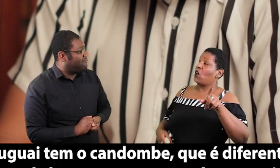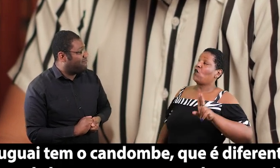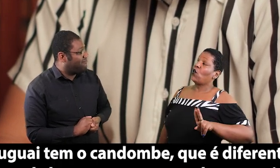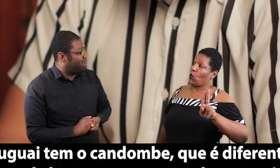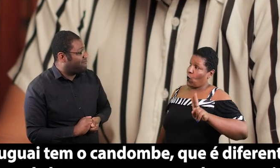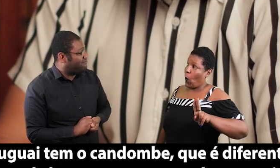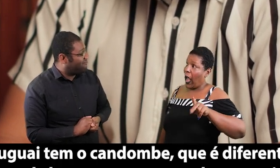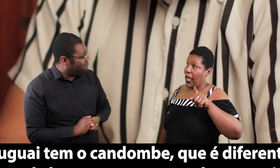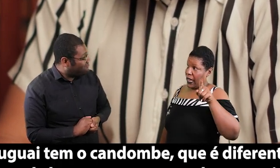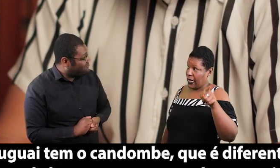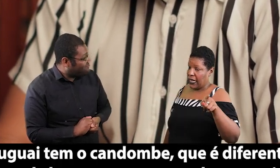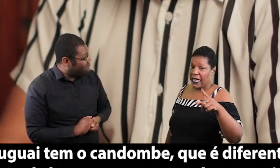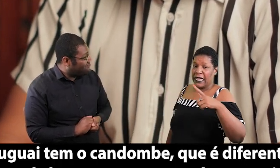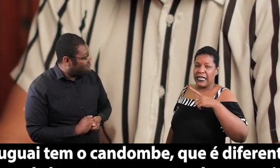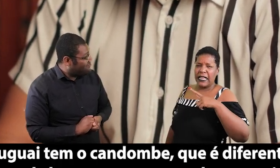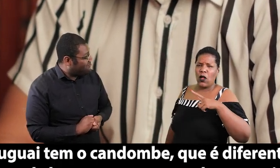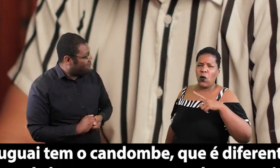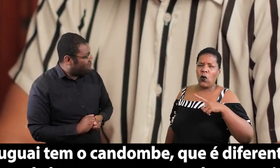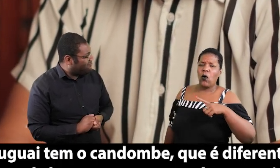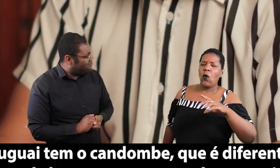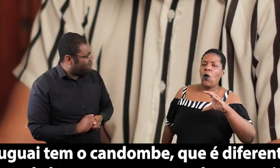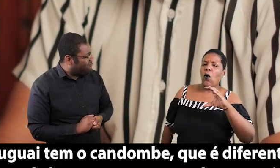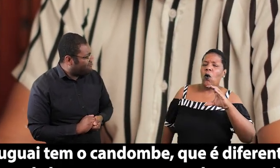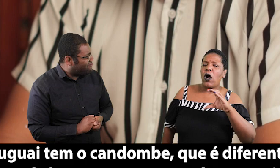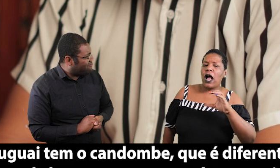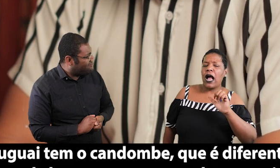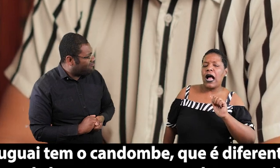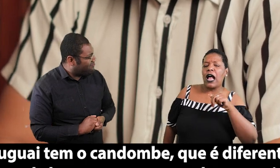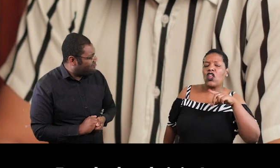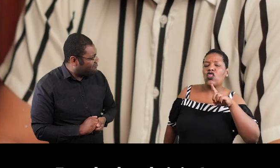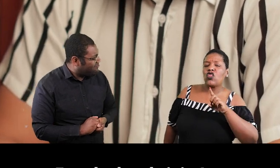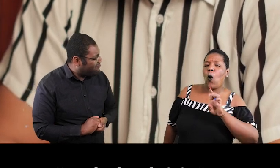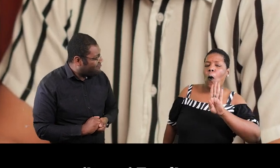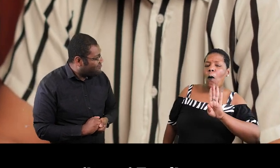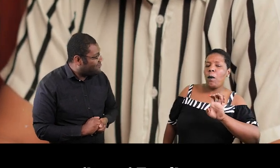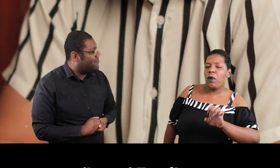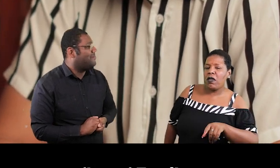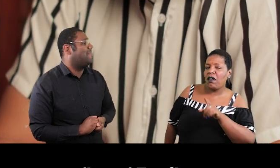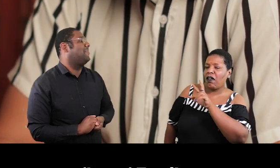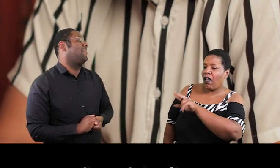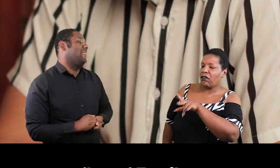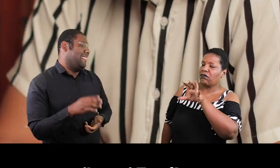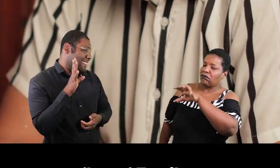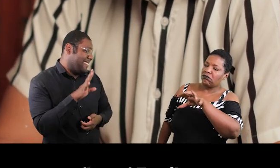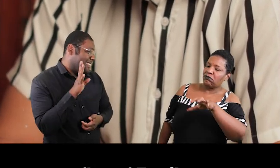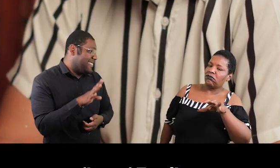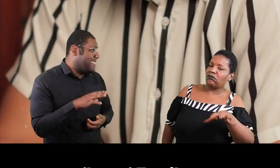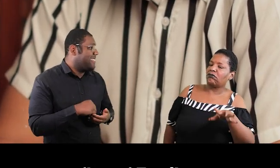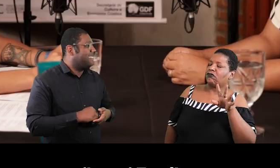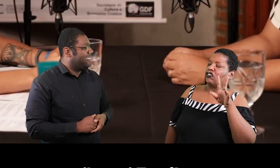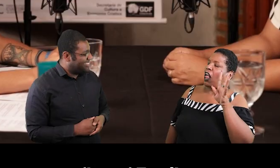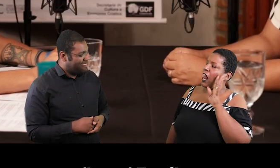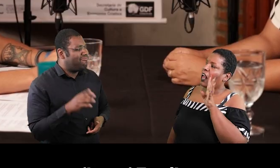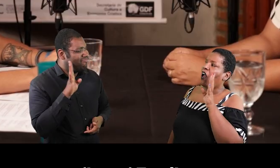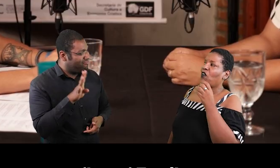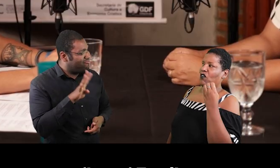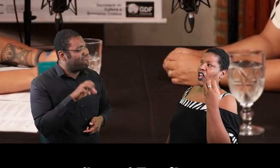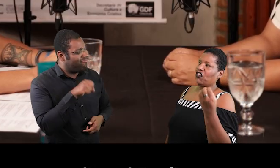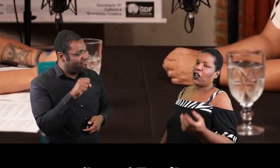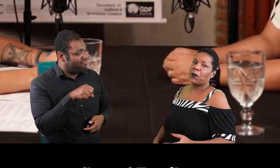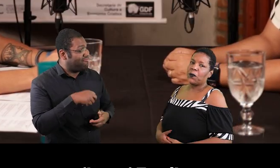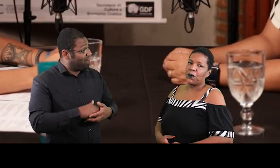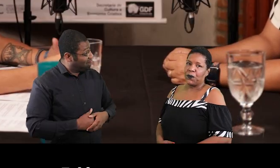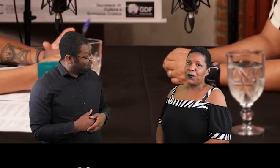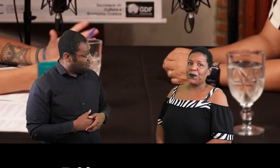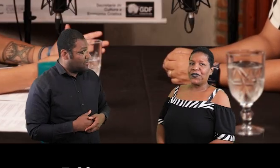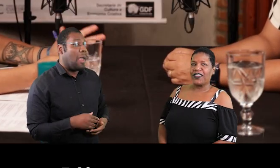Uruguai, tem o candombe, que é diferentão. Então, em cada lugar a gente aprende uma coisa. Eu acho bem legal, Ah, viajar. total.